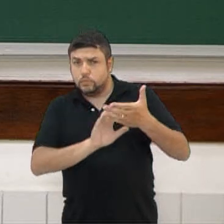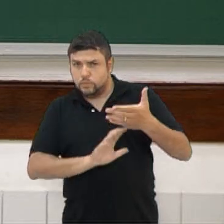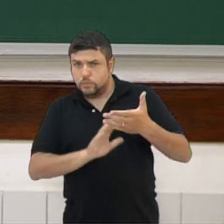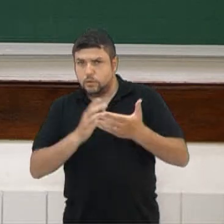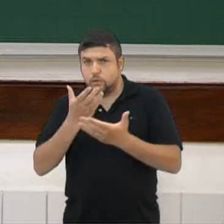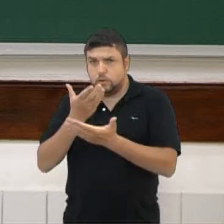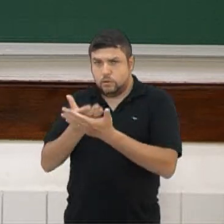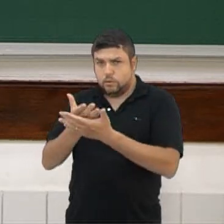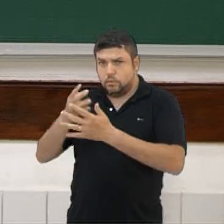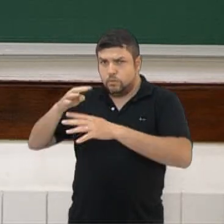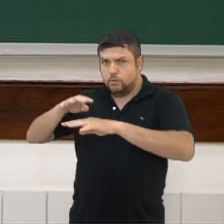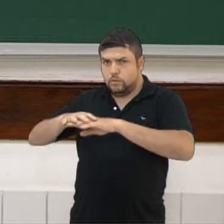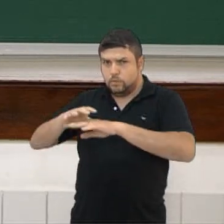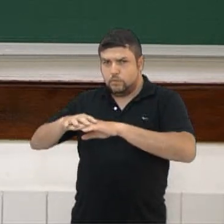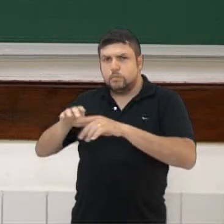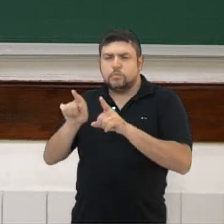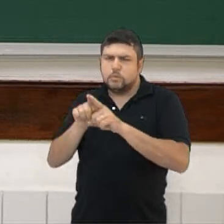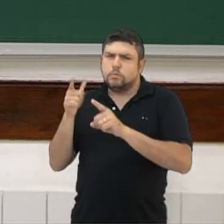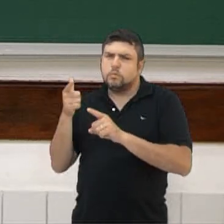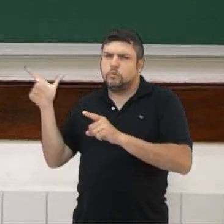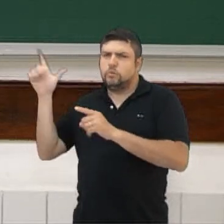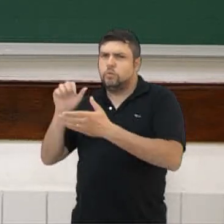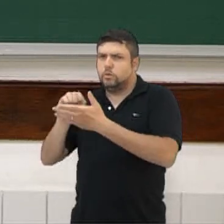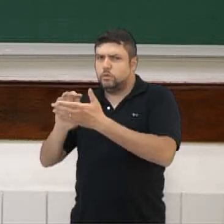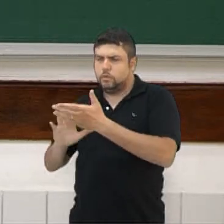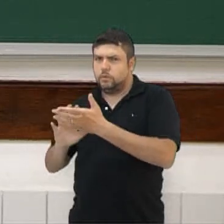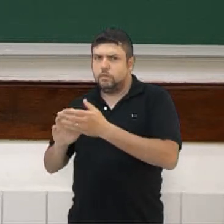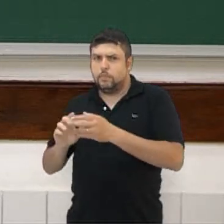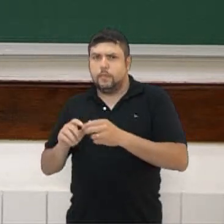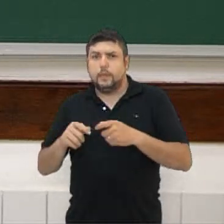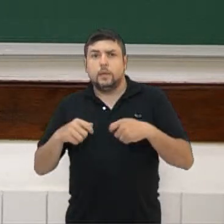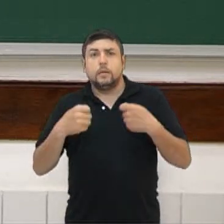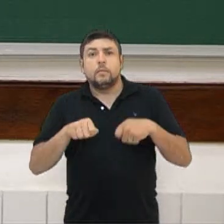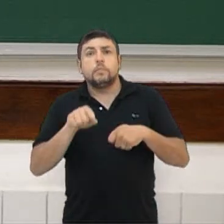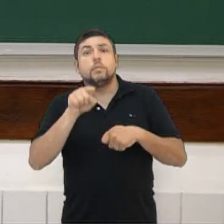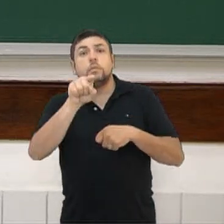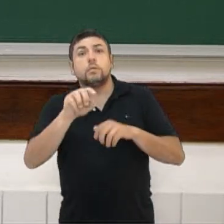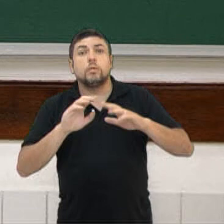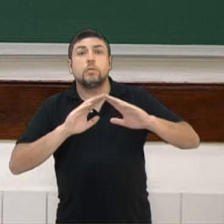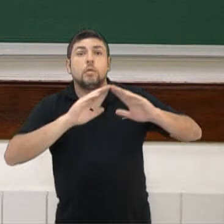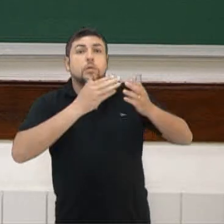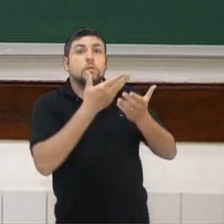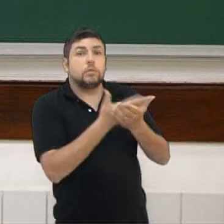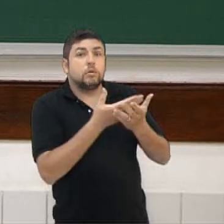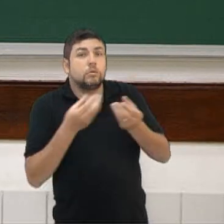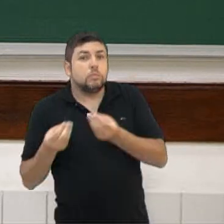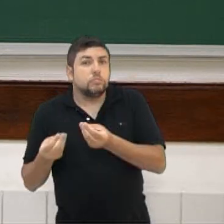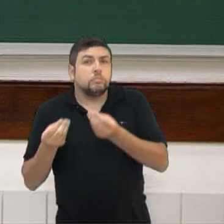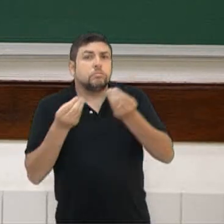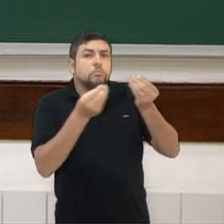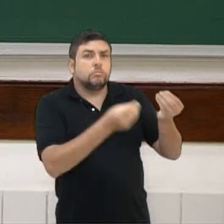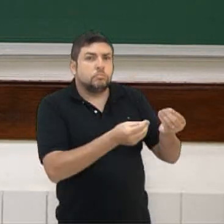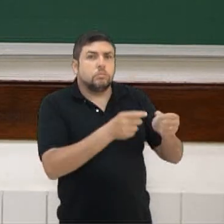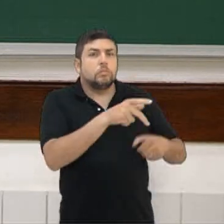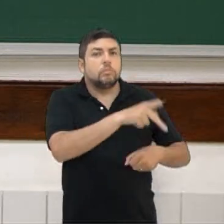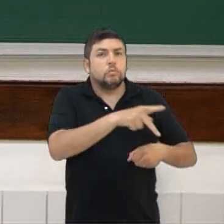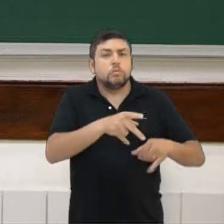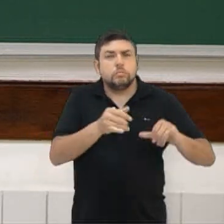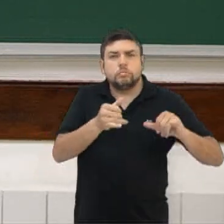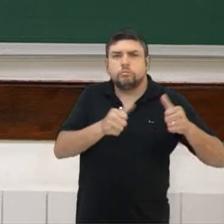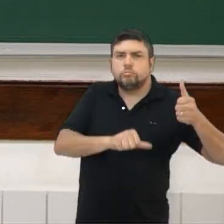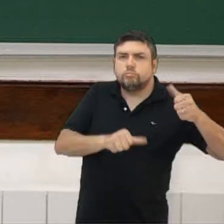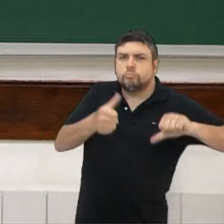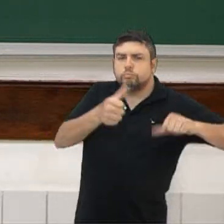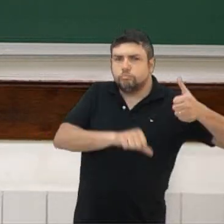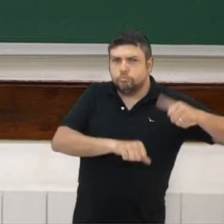de matemática e todas as outras sejam entregues na sua escola para que sejam avaliadas pelos seus professores. Então,